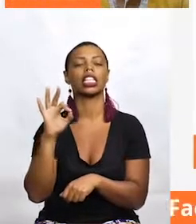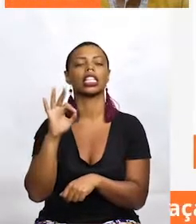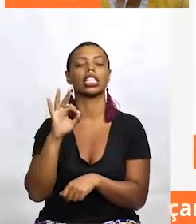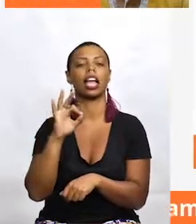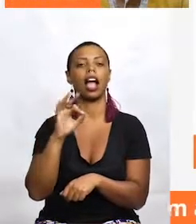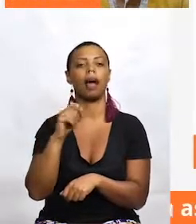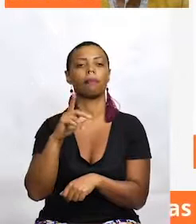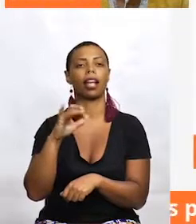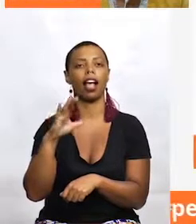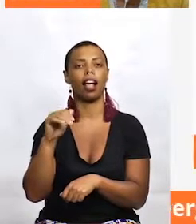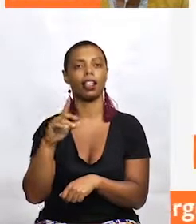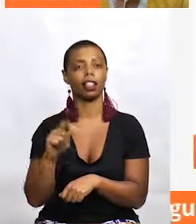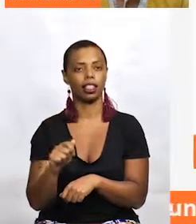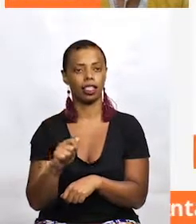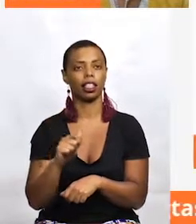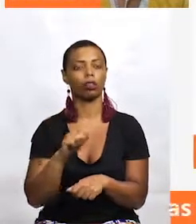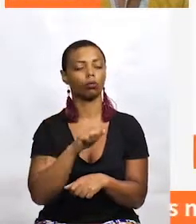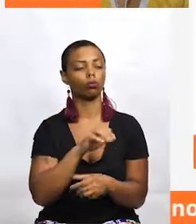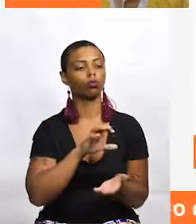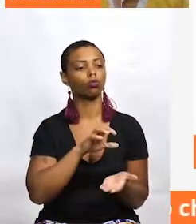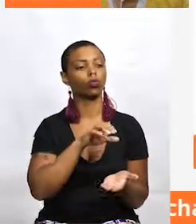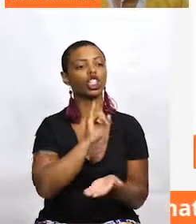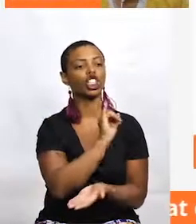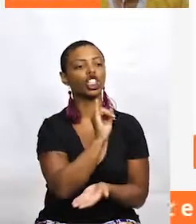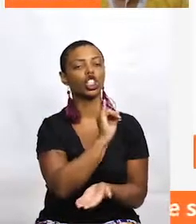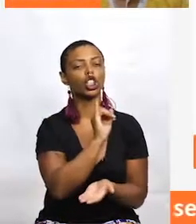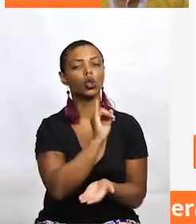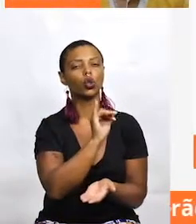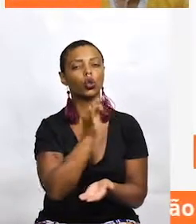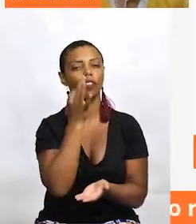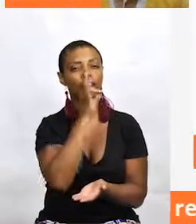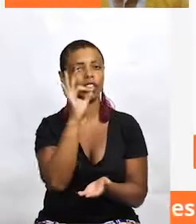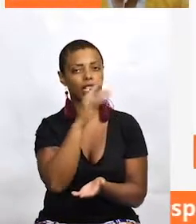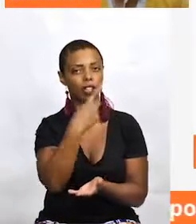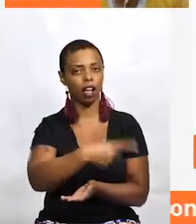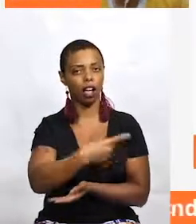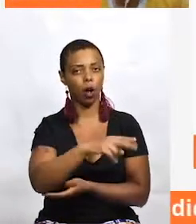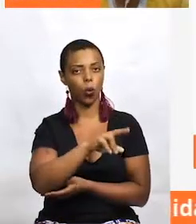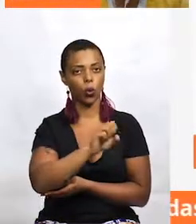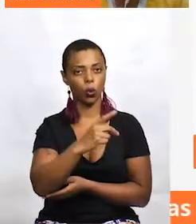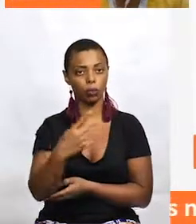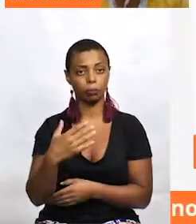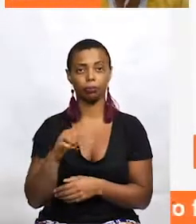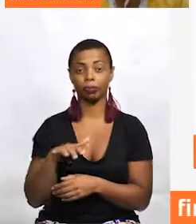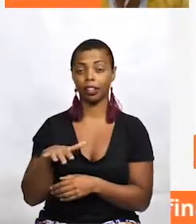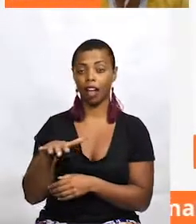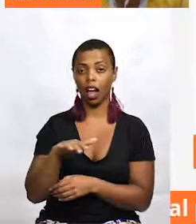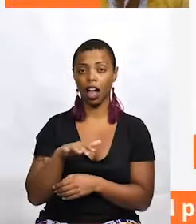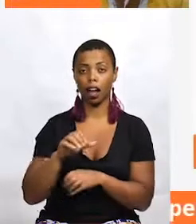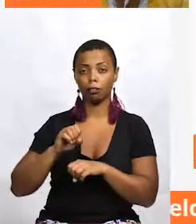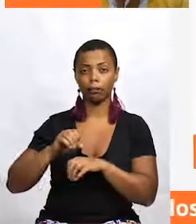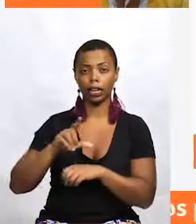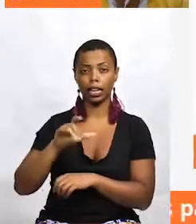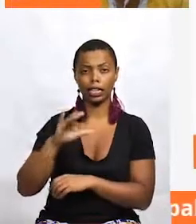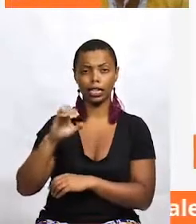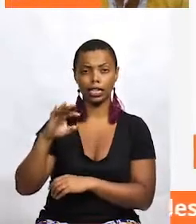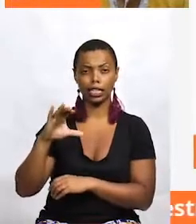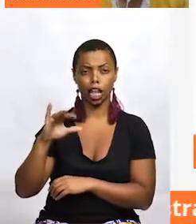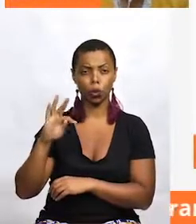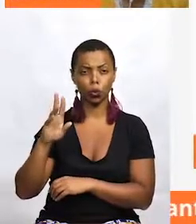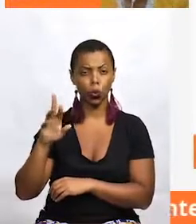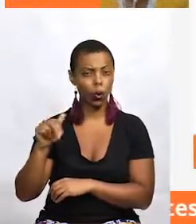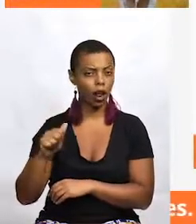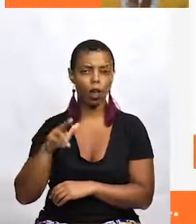de Física da USP. Na licenciatura, eu nunca consegui ter uma bolsa de iniciação